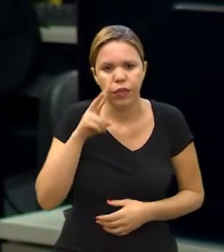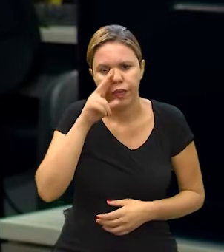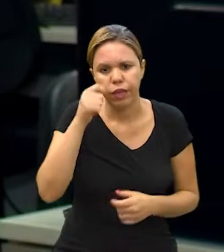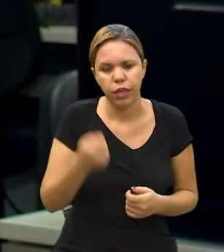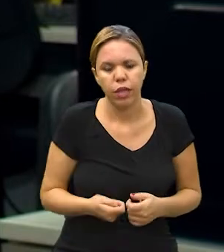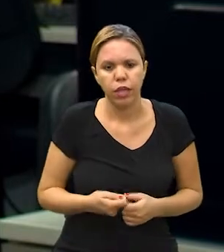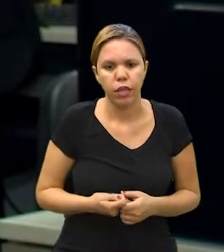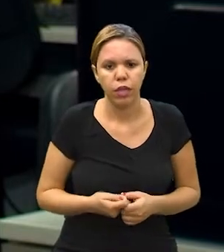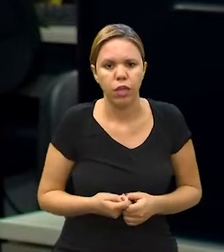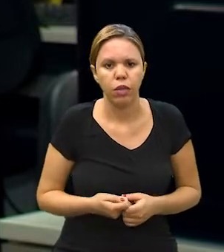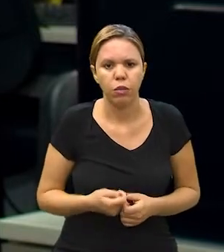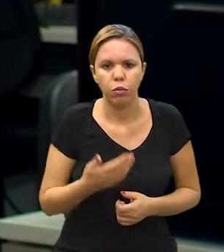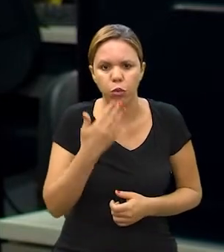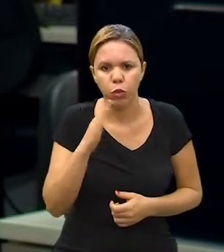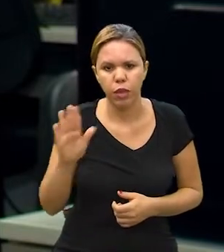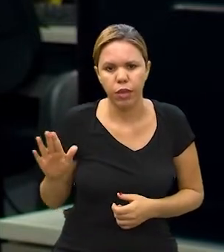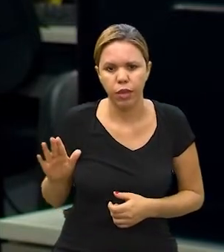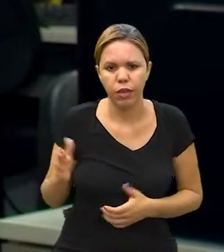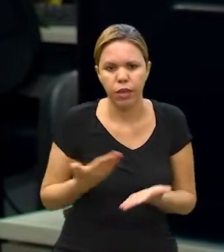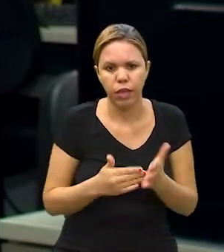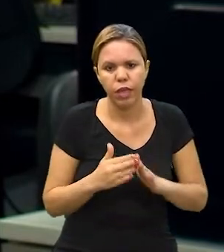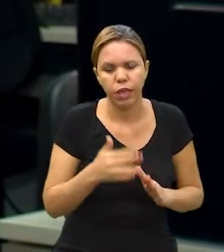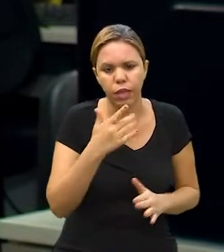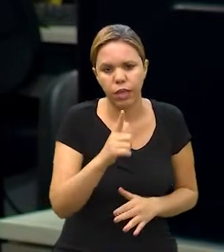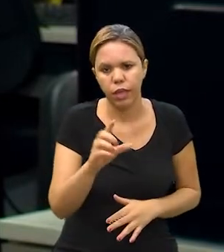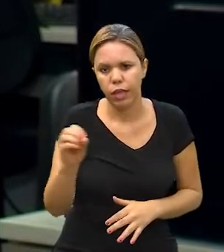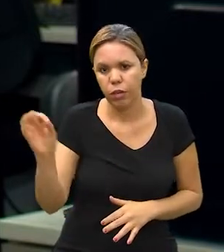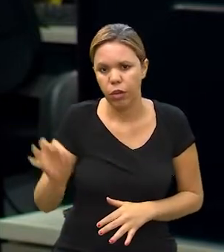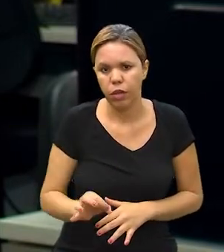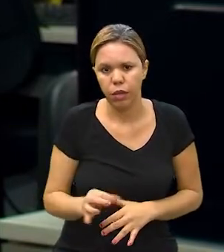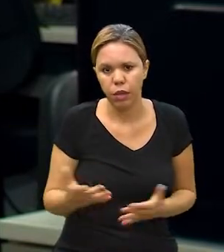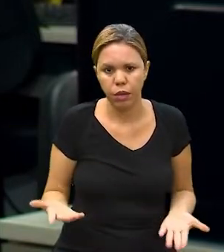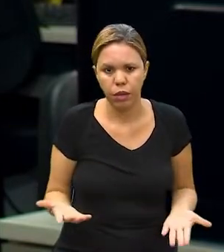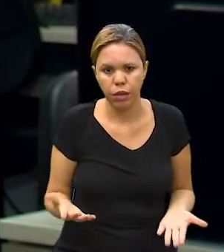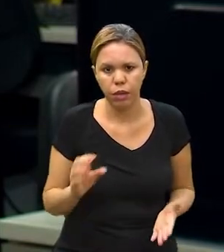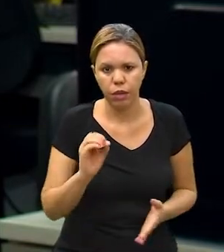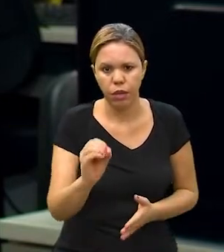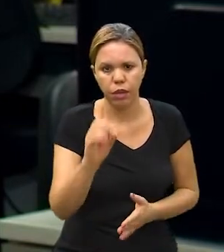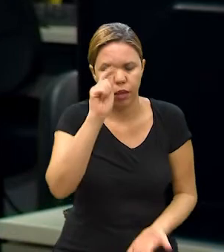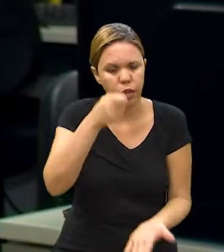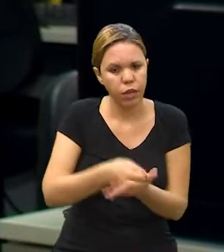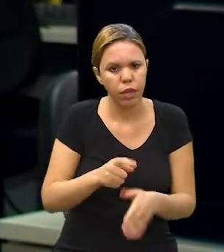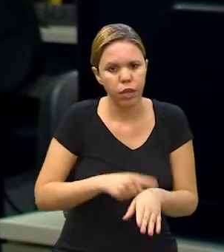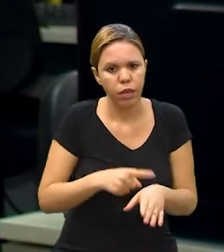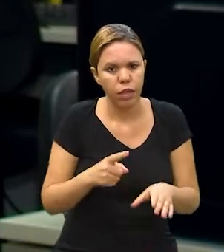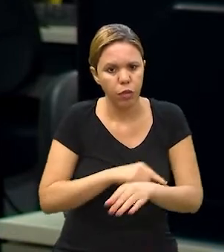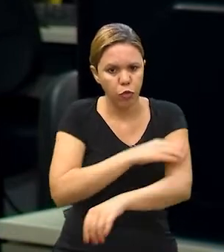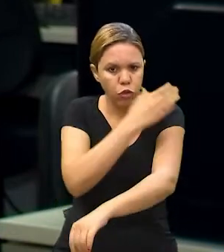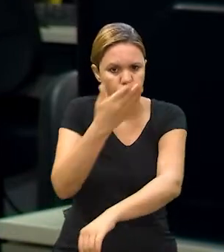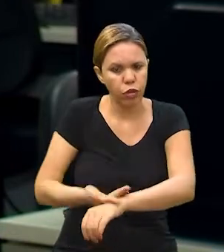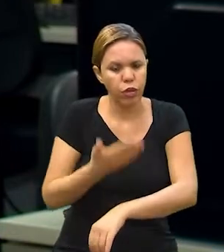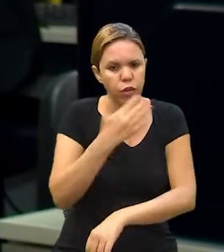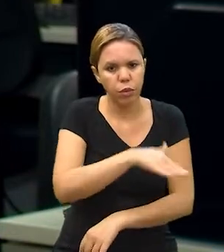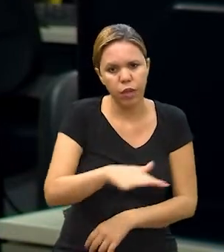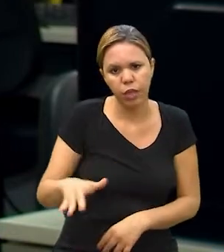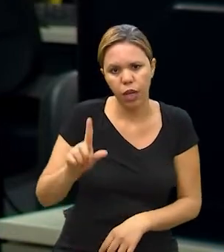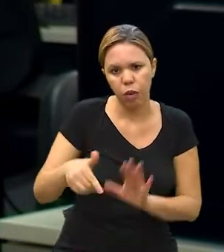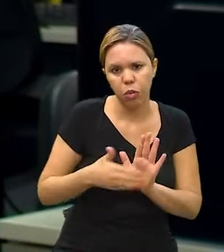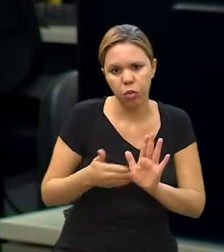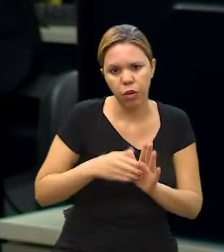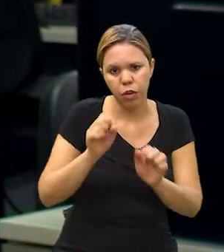turno. O Jonas prometeu a chamada creche 100%, era zerar o déficit de creches e ainda garantir tempo integral das creches para as crianças, né? Uma